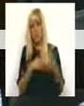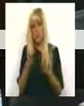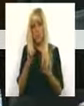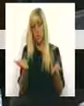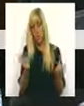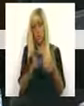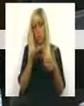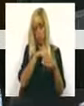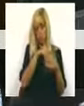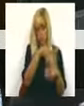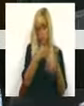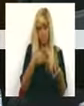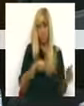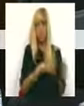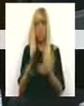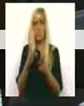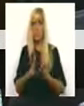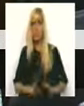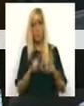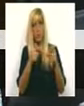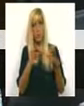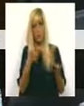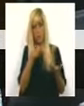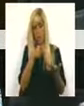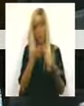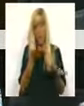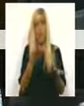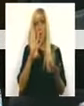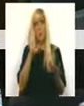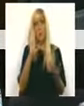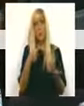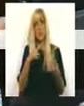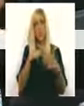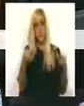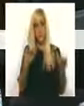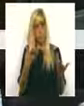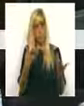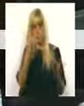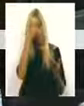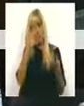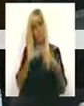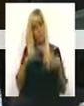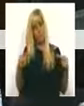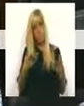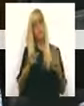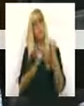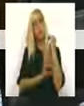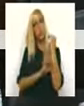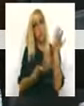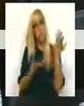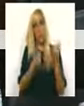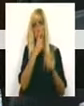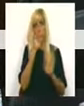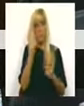foi referida, de uma estratégia de desenvolvimento termal do país, se do ponto de vista da Câmara Municipal e do ponto de vista da Junta de Freguesia, os